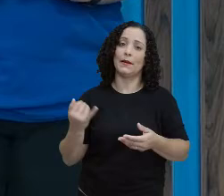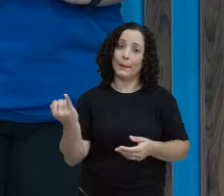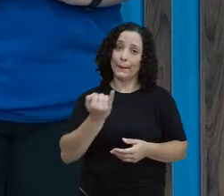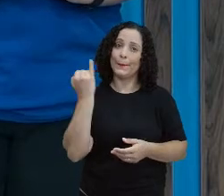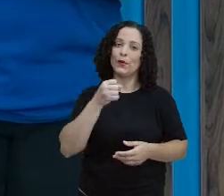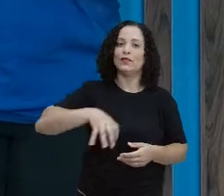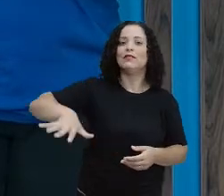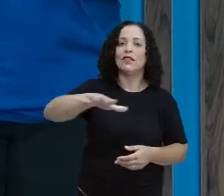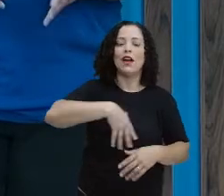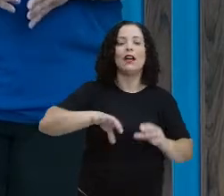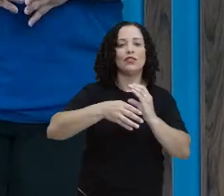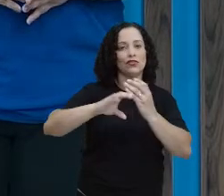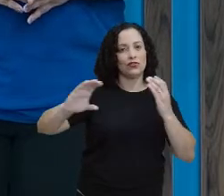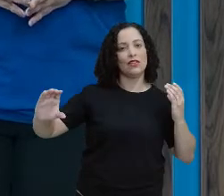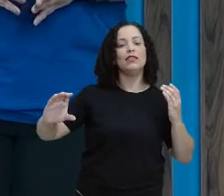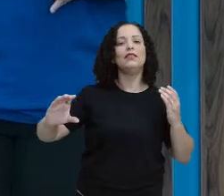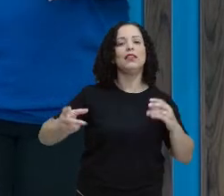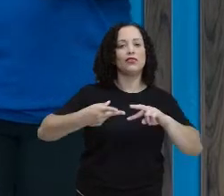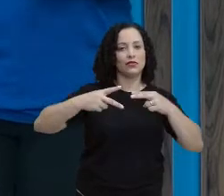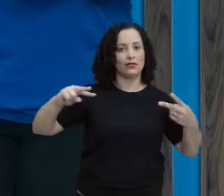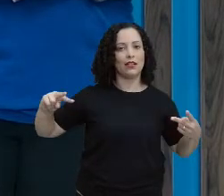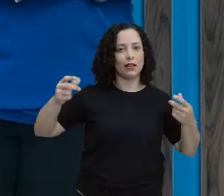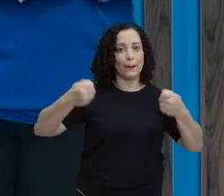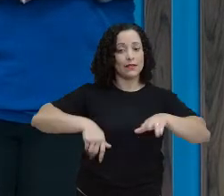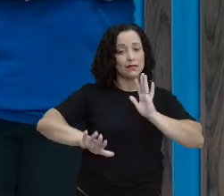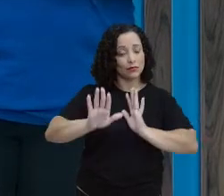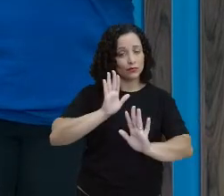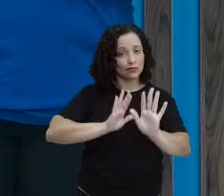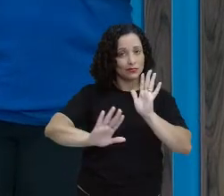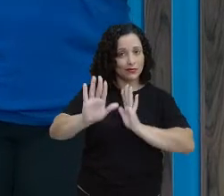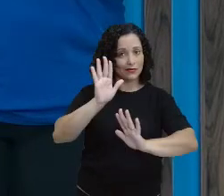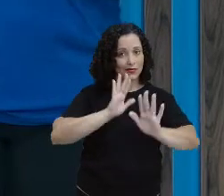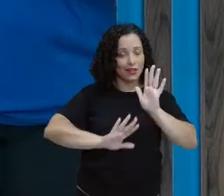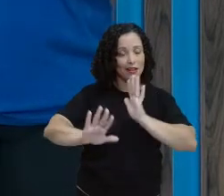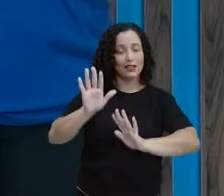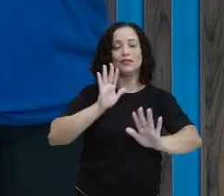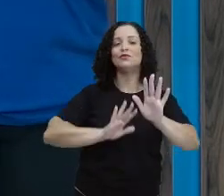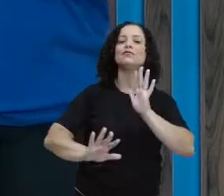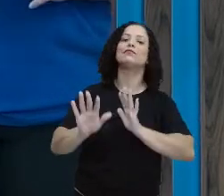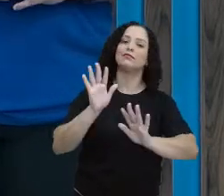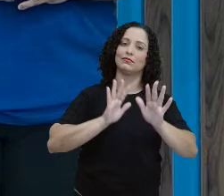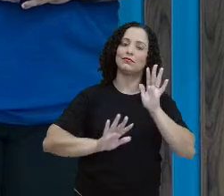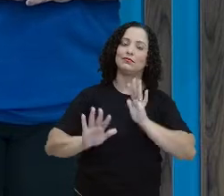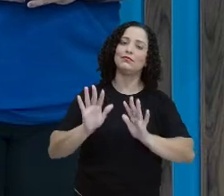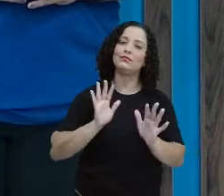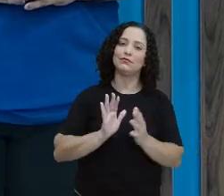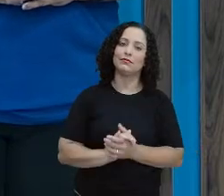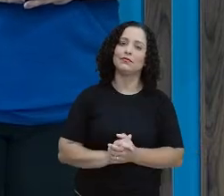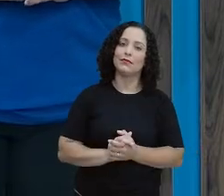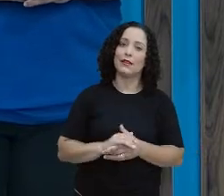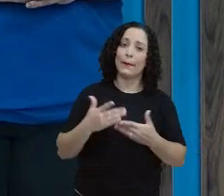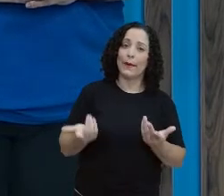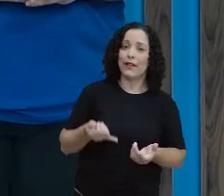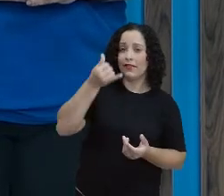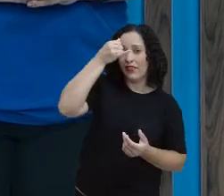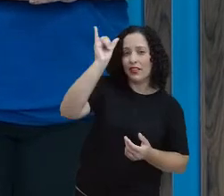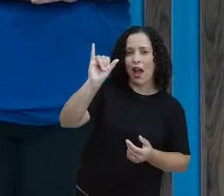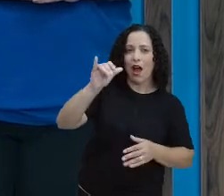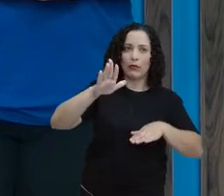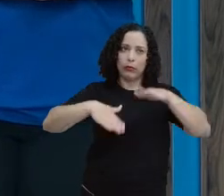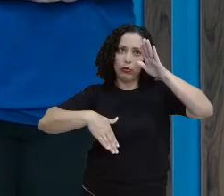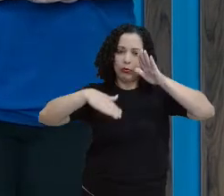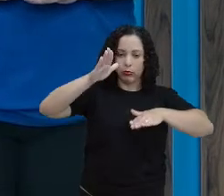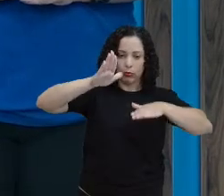engenharia genética nos seres vivos. Tem que se tomar muito cuidado para a gente não criar um desequilíbrio aí